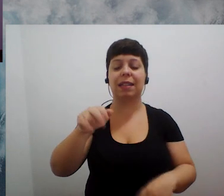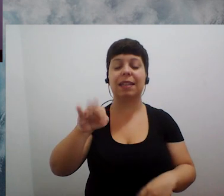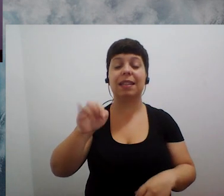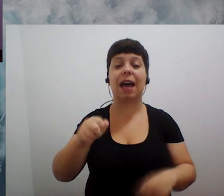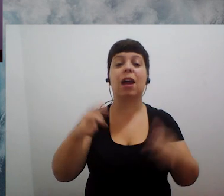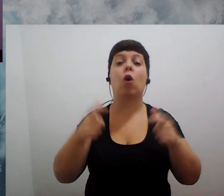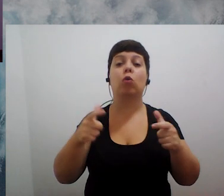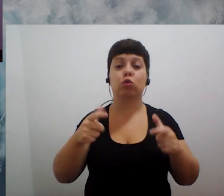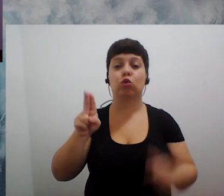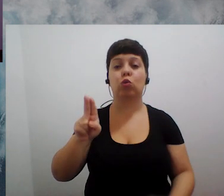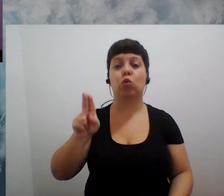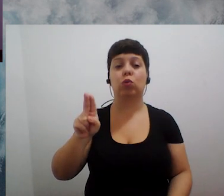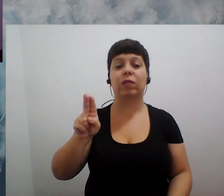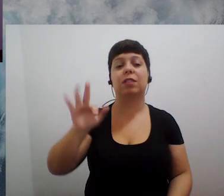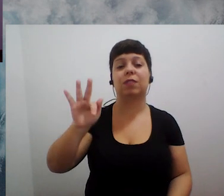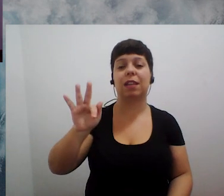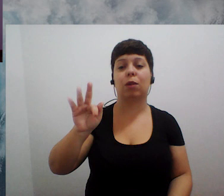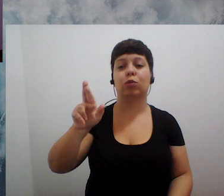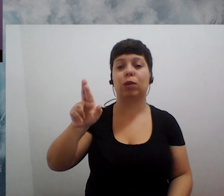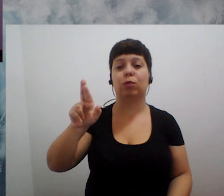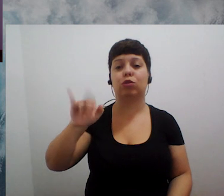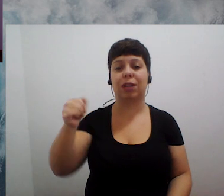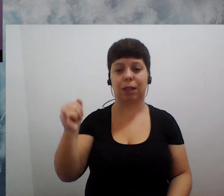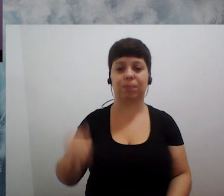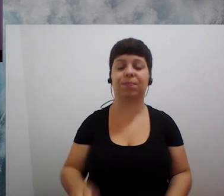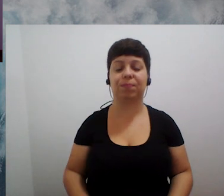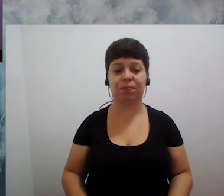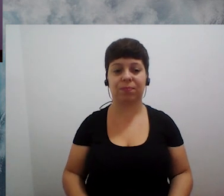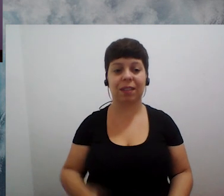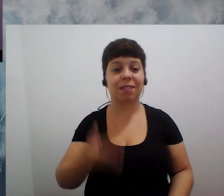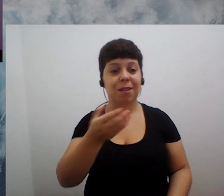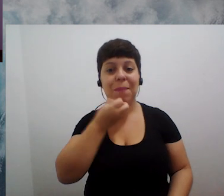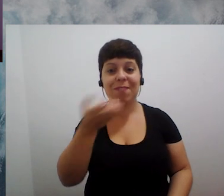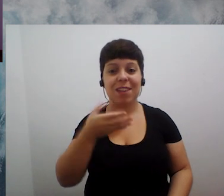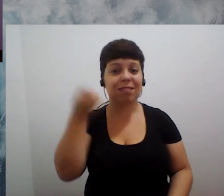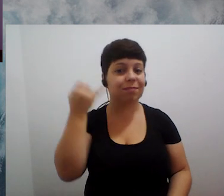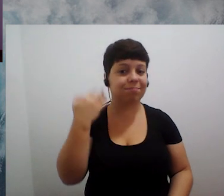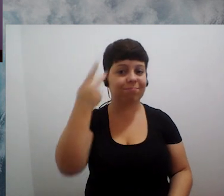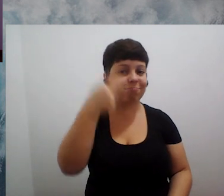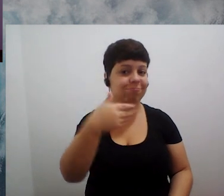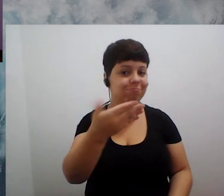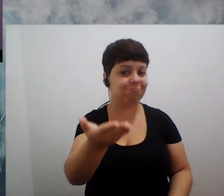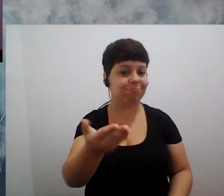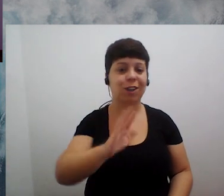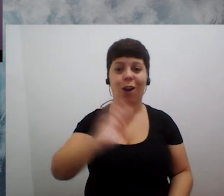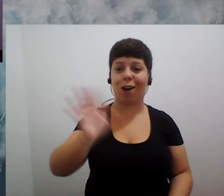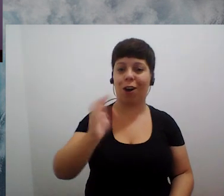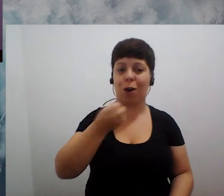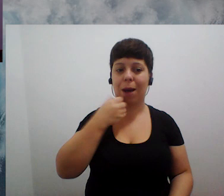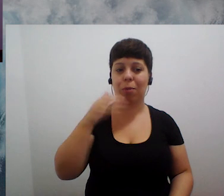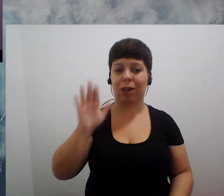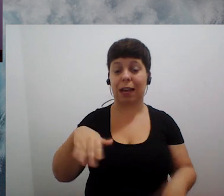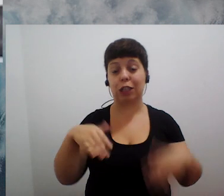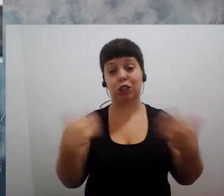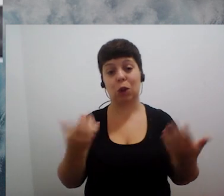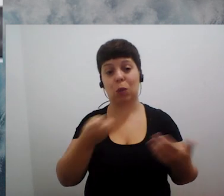Janeiro. Lorena, um prazer ter você aqui. Muito bem-vinda. Fala um pouquinho de você para nós. Oi, gente.